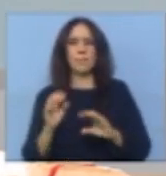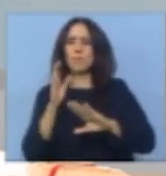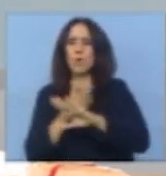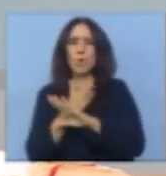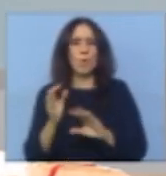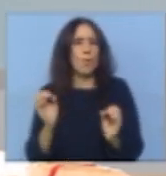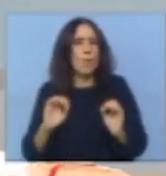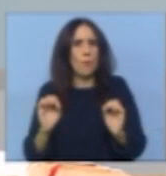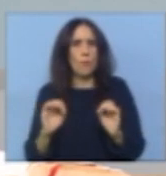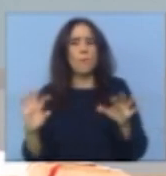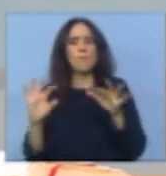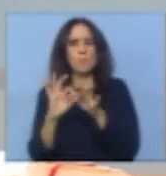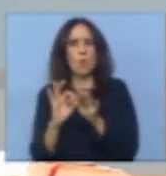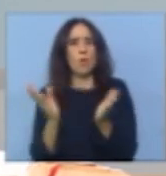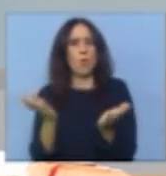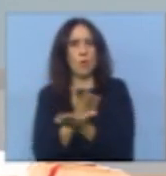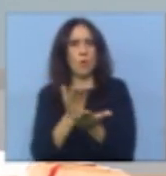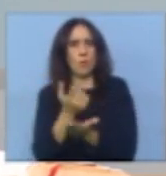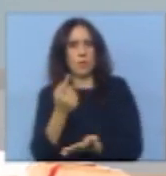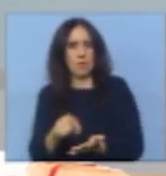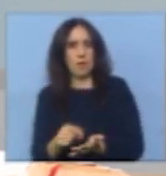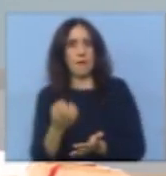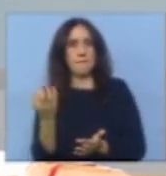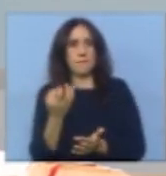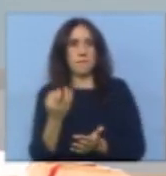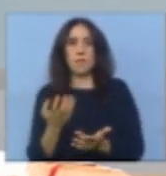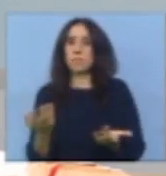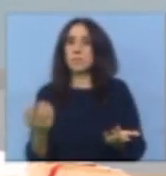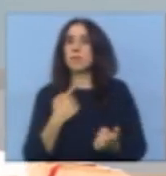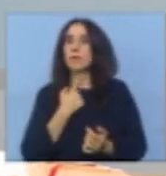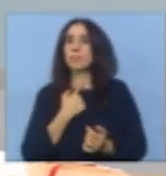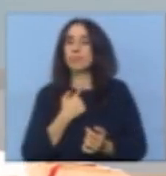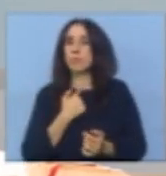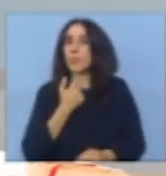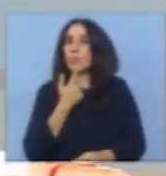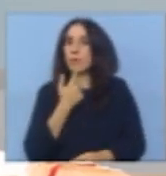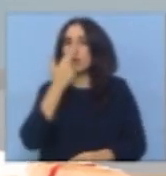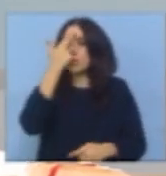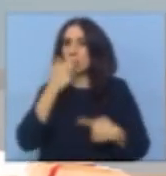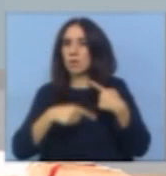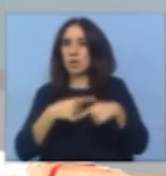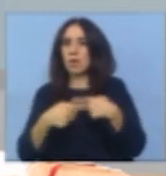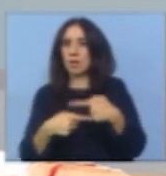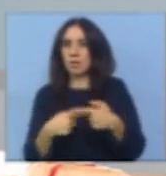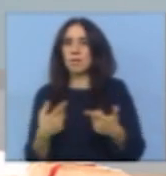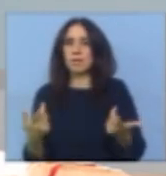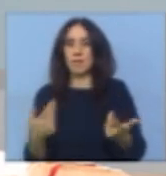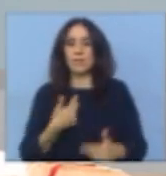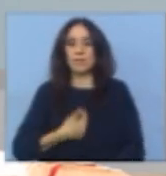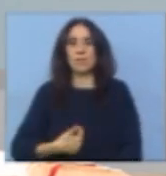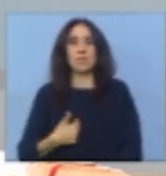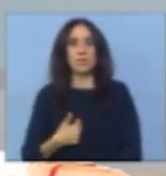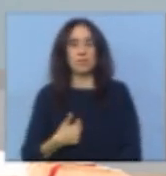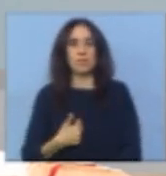separação, há aqui uma inter-relação. E é nesse aspecto. A tentação depois também foi grande ao longo da história, que foi o cristianismo